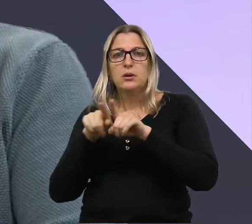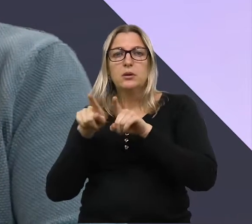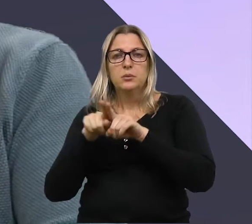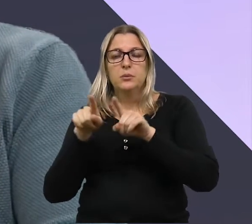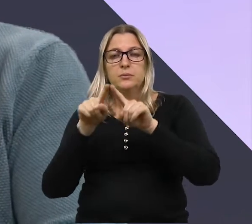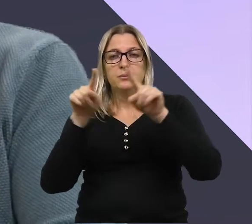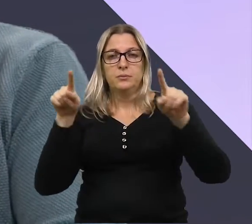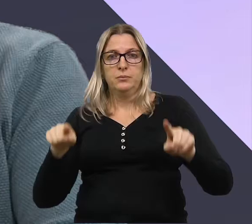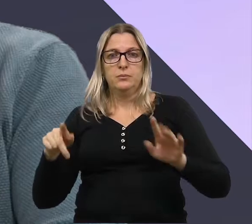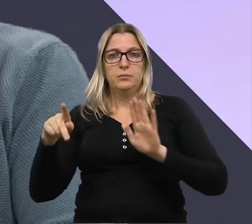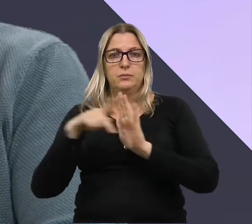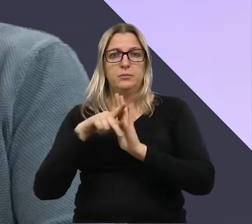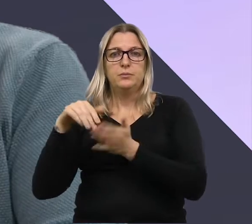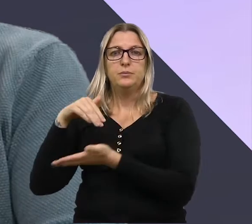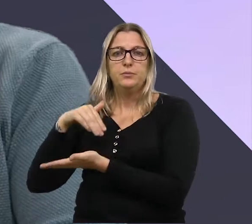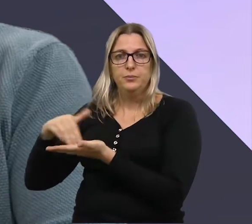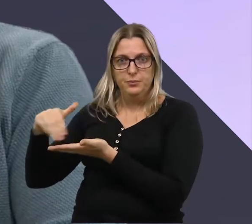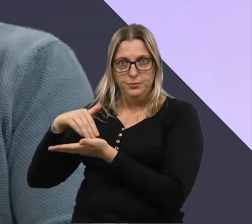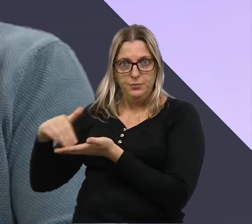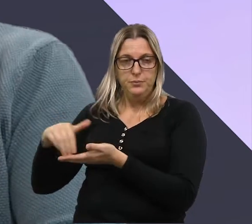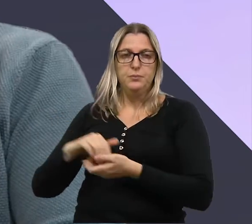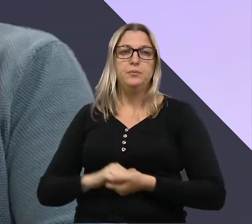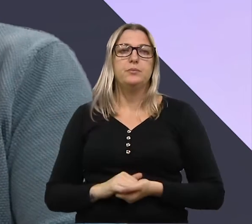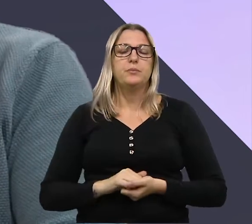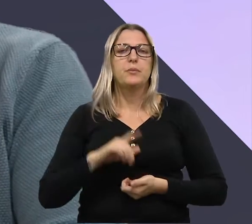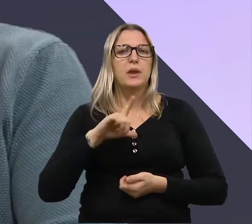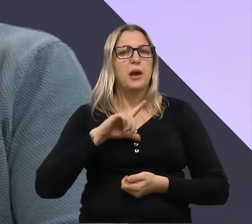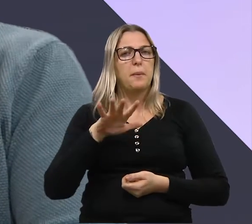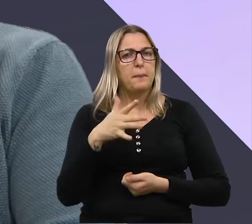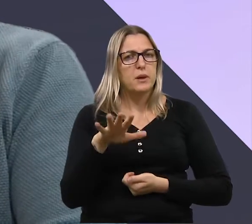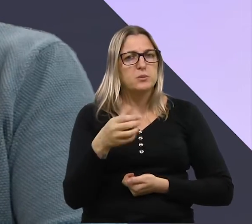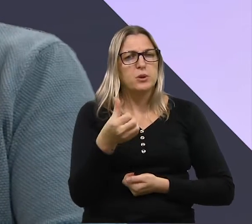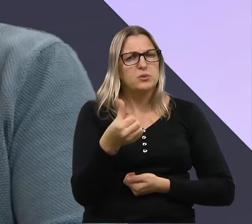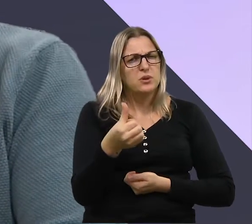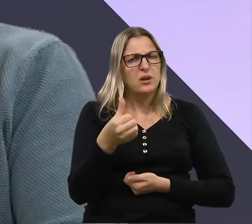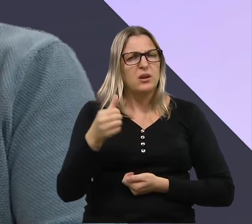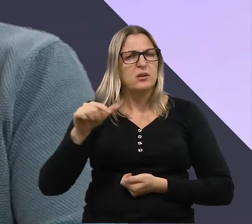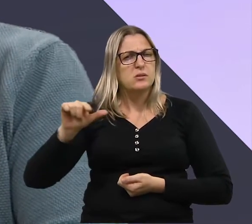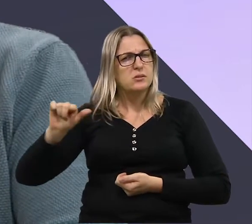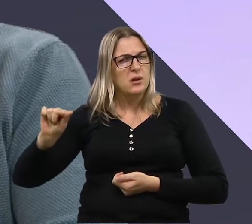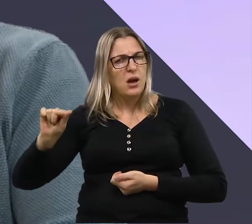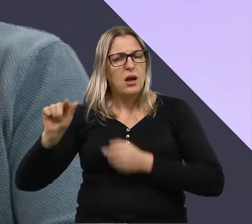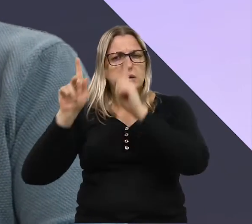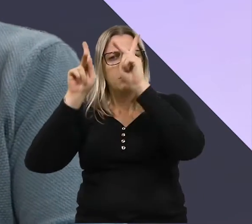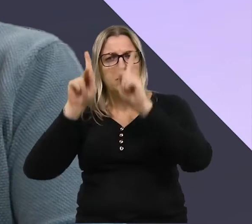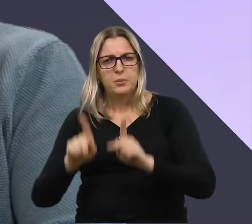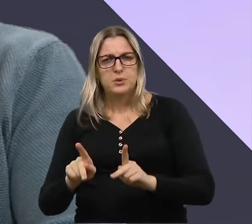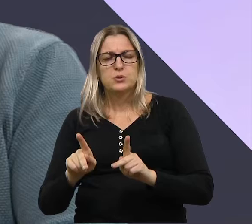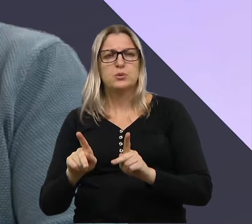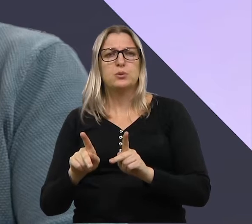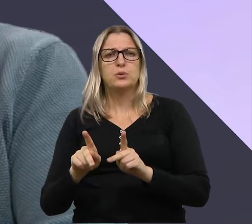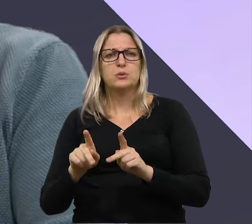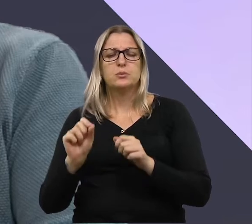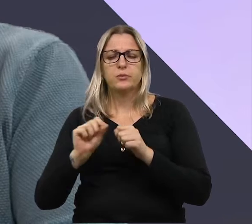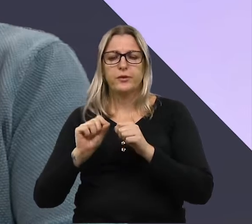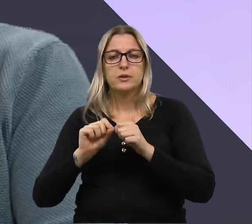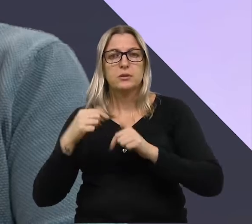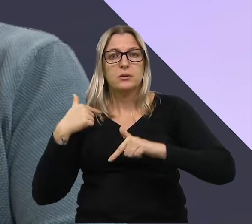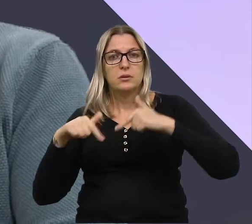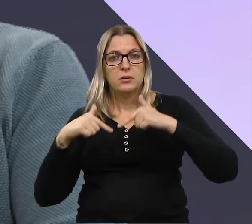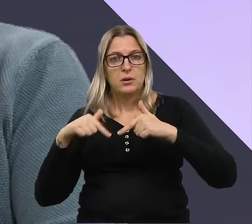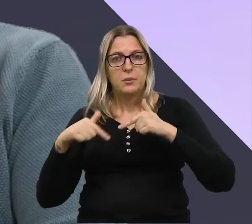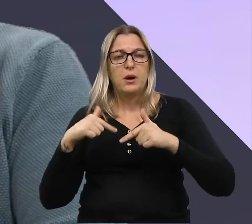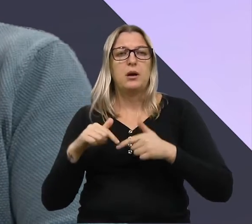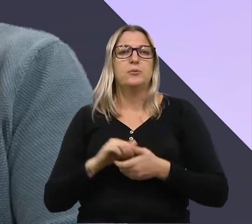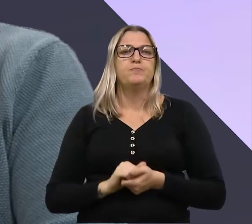colaboradores nossos da secretaria do desenvolvimento então tem torno lá de 67 pessoas recebendo as empresas que